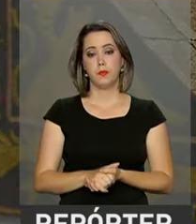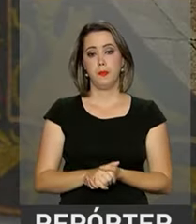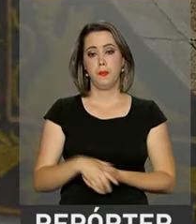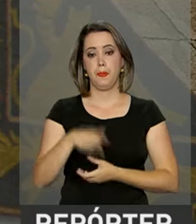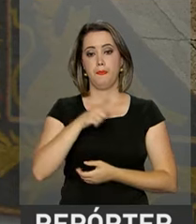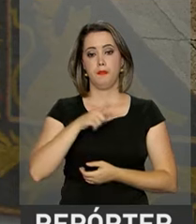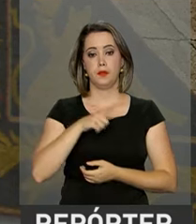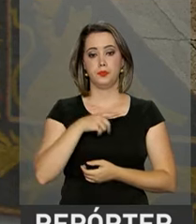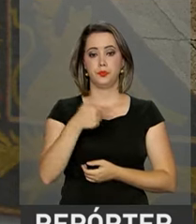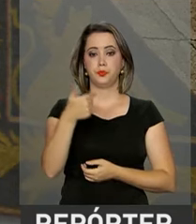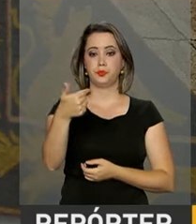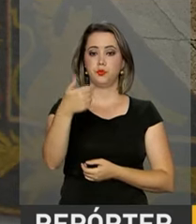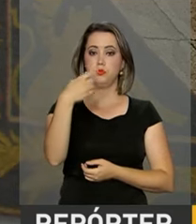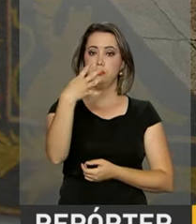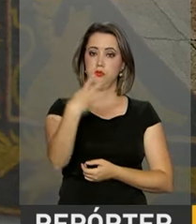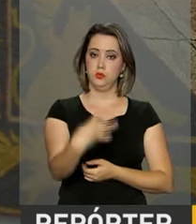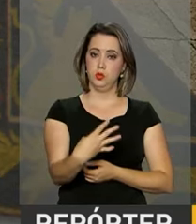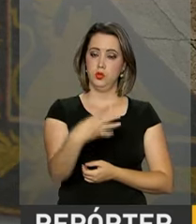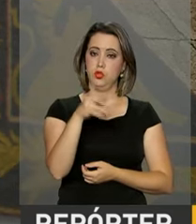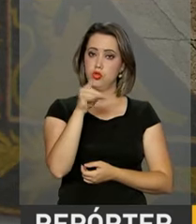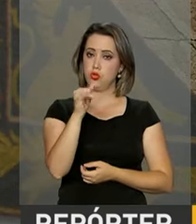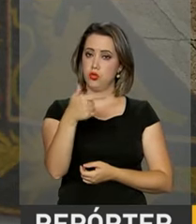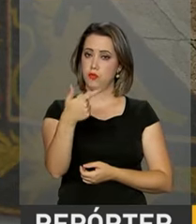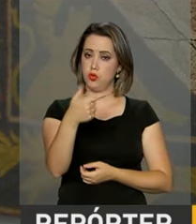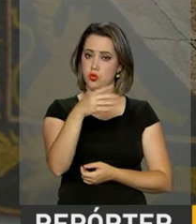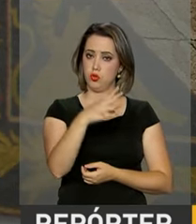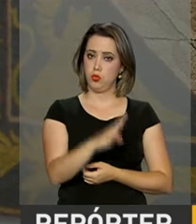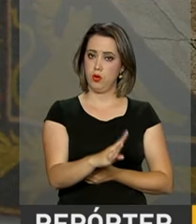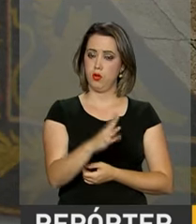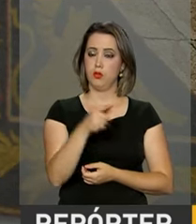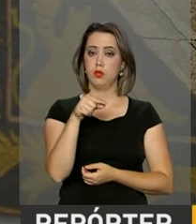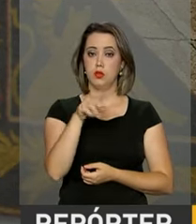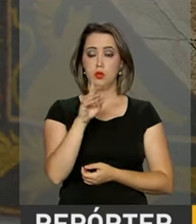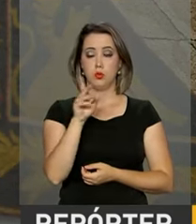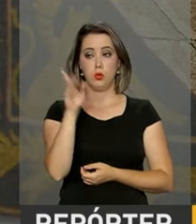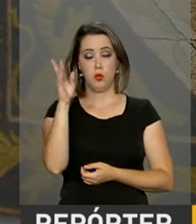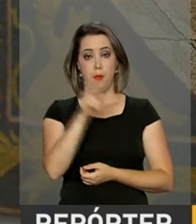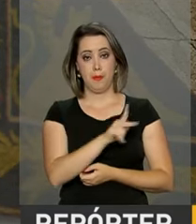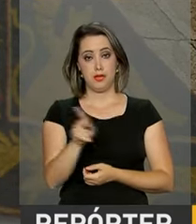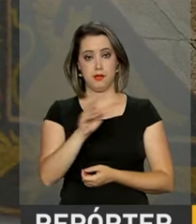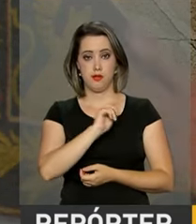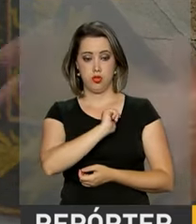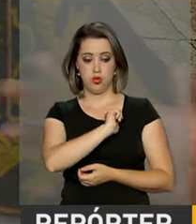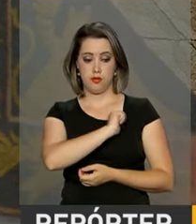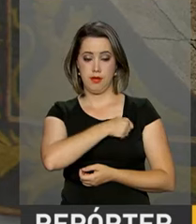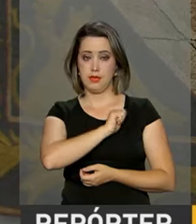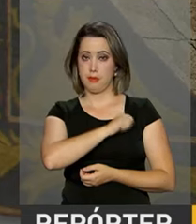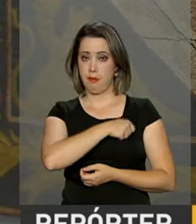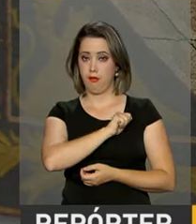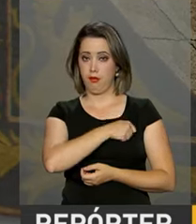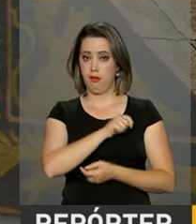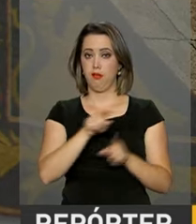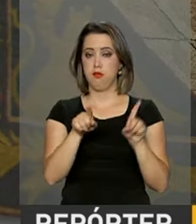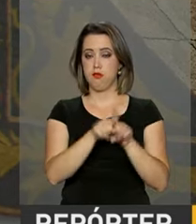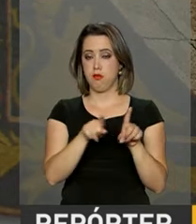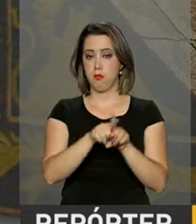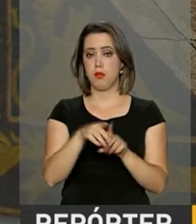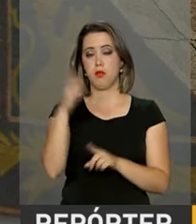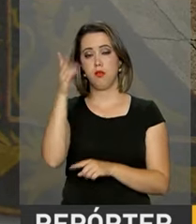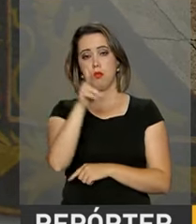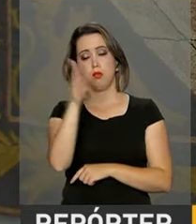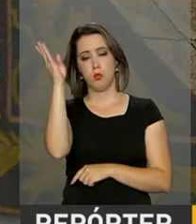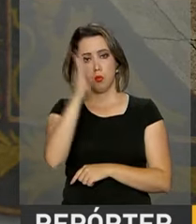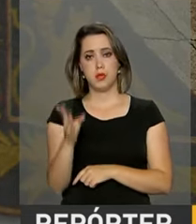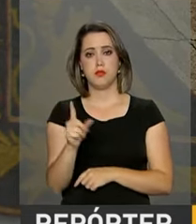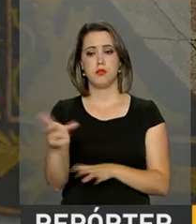Haverá, no dia 24, uma reunião entre o presidente do governo espanhol e o presidente Temer, aqui em Brasília. Eles vão